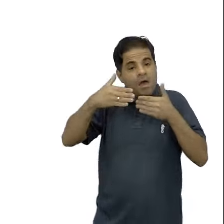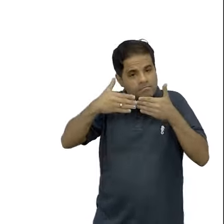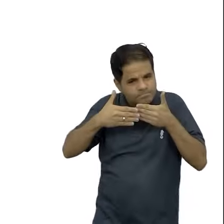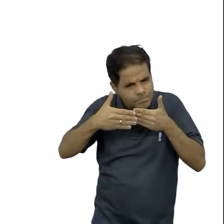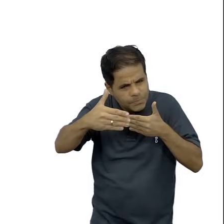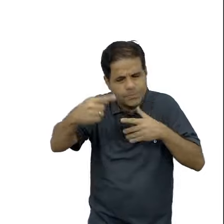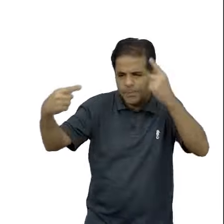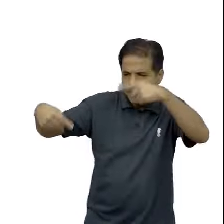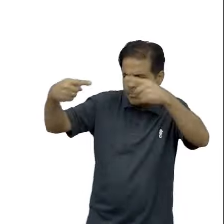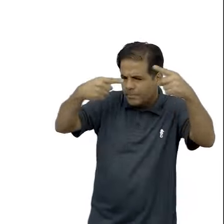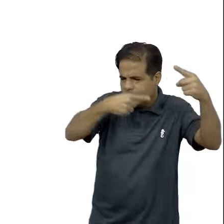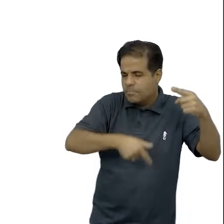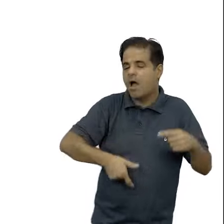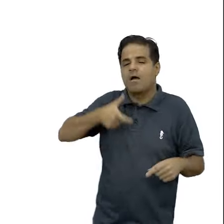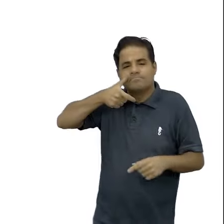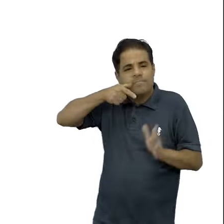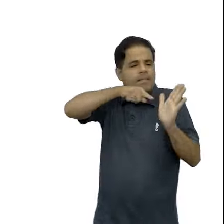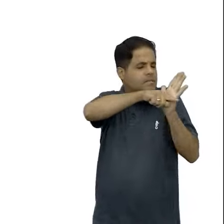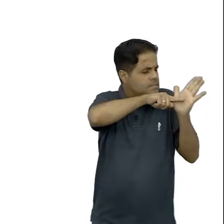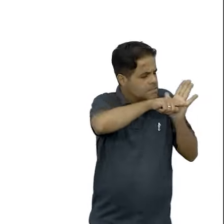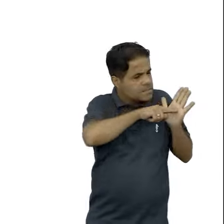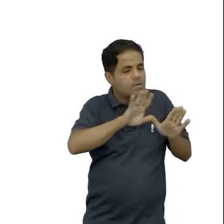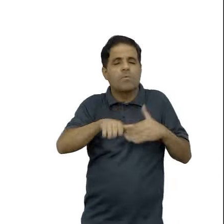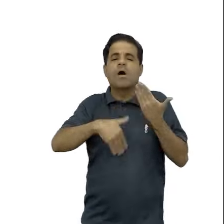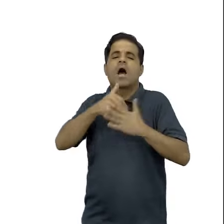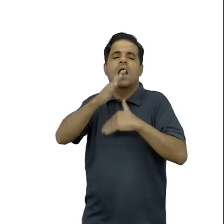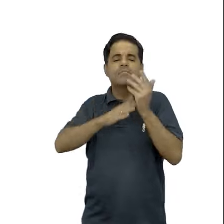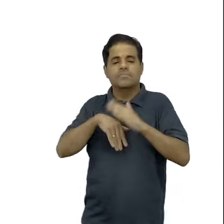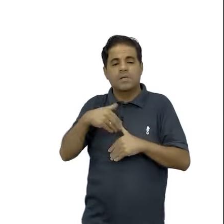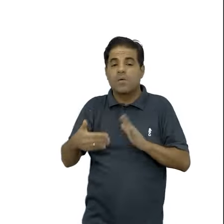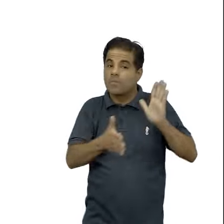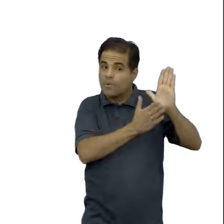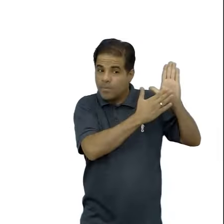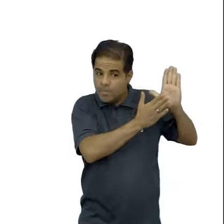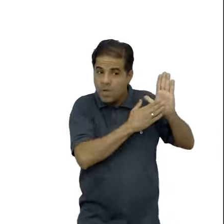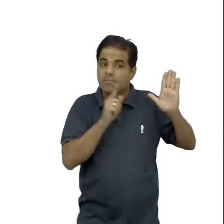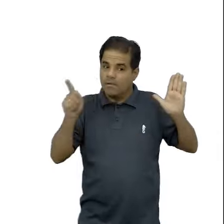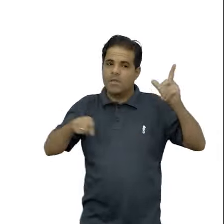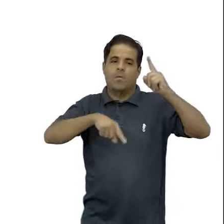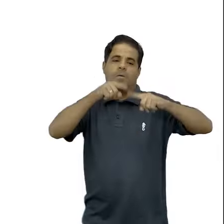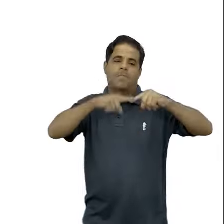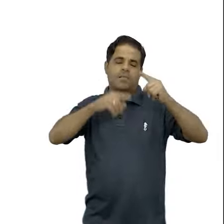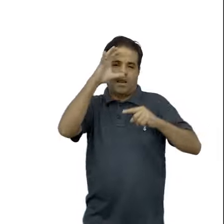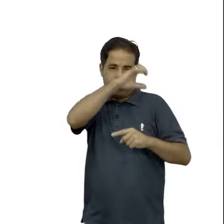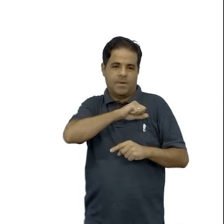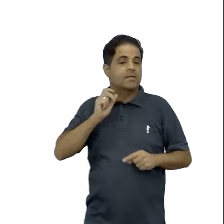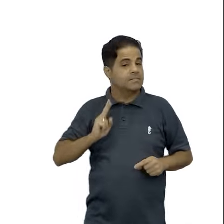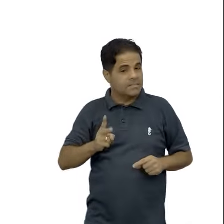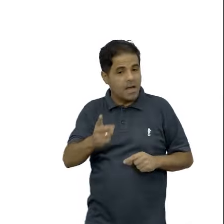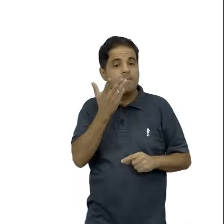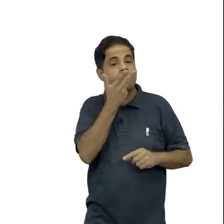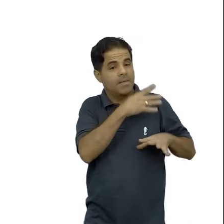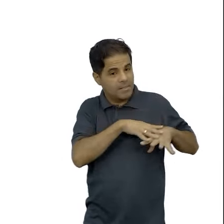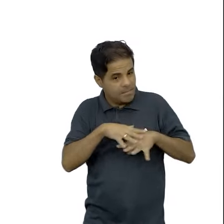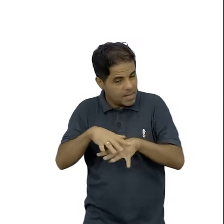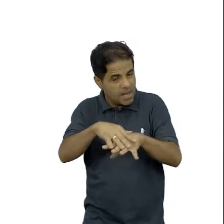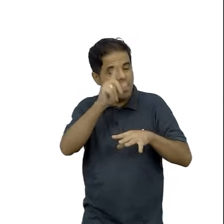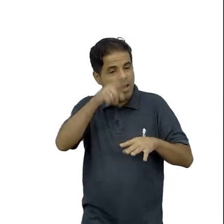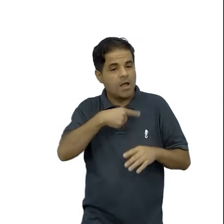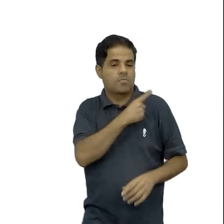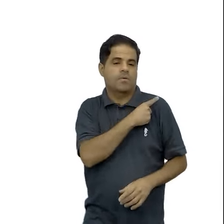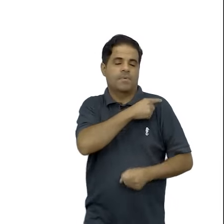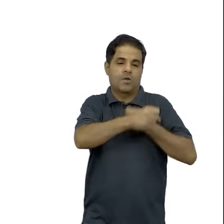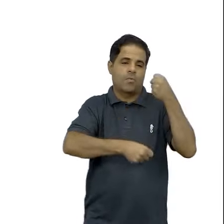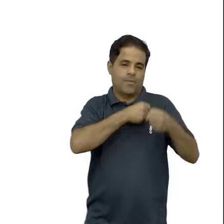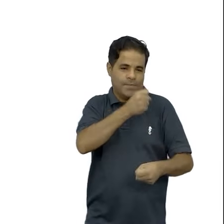dessas discussões, vamos analisar quais são as habilidades que estão propostas no material Aprender Sempre, de matemática do